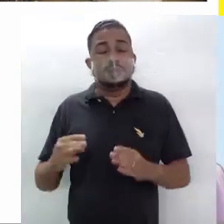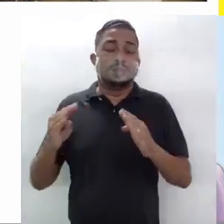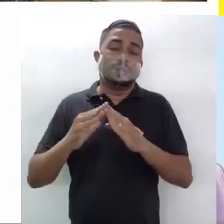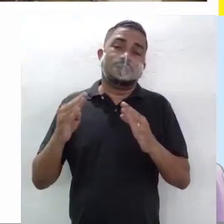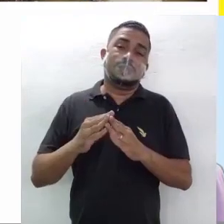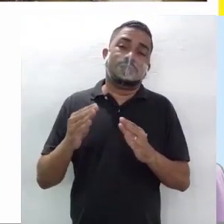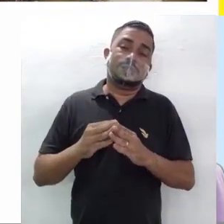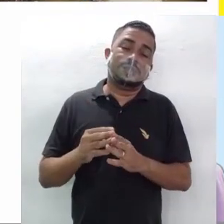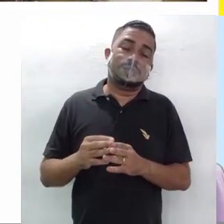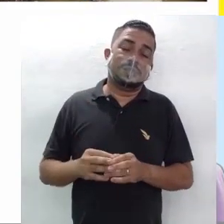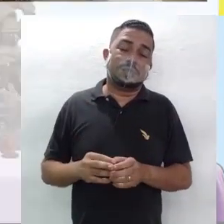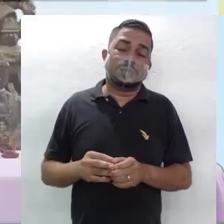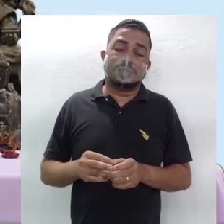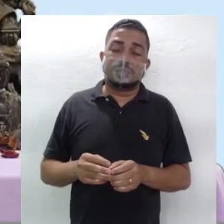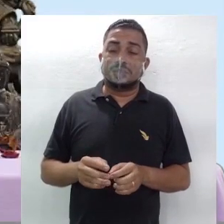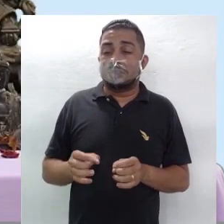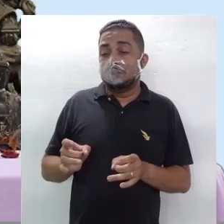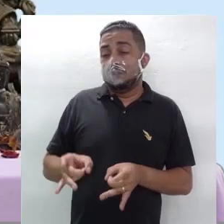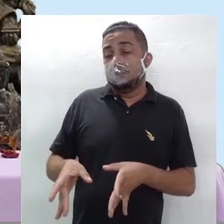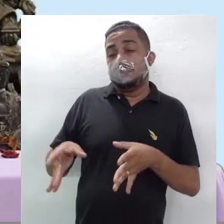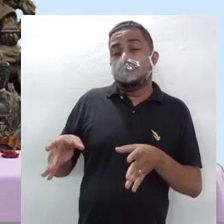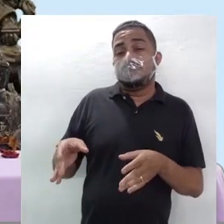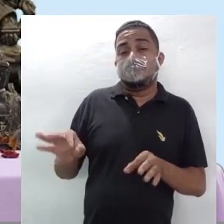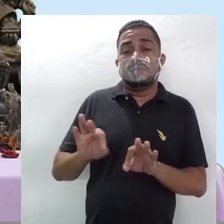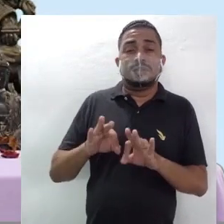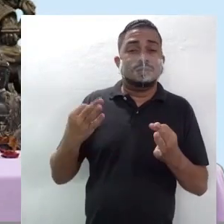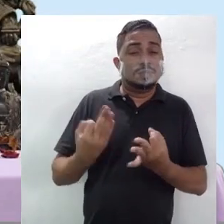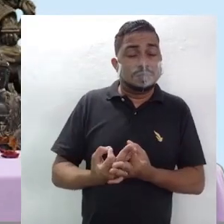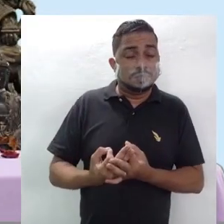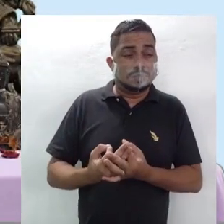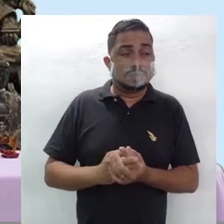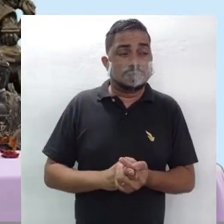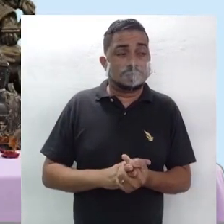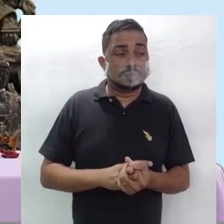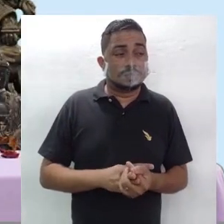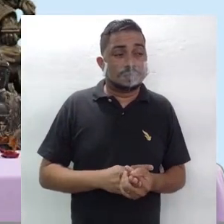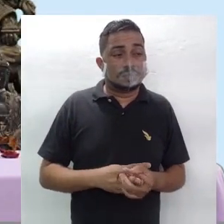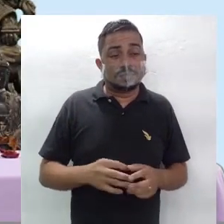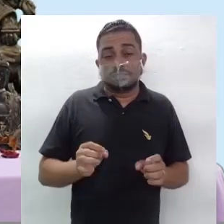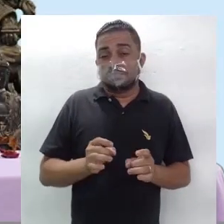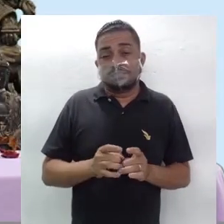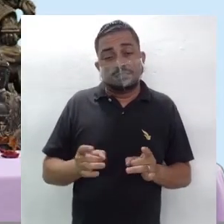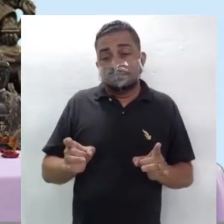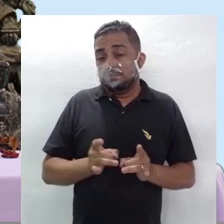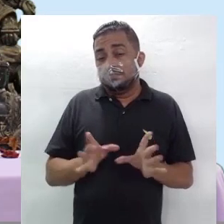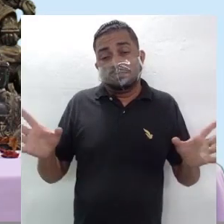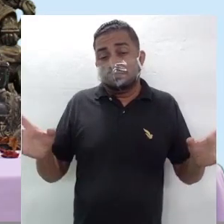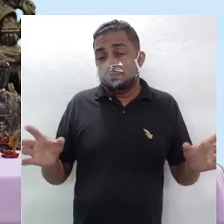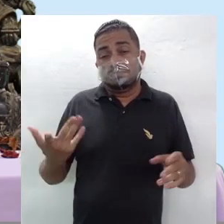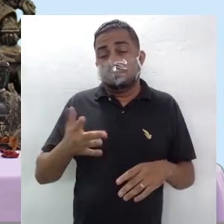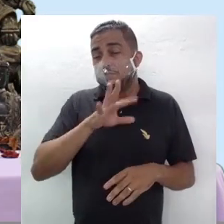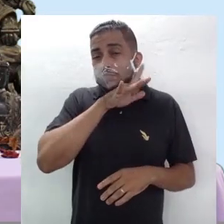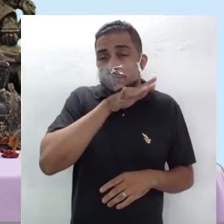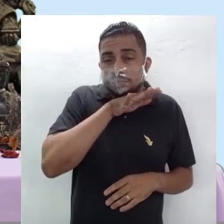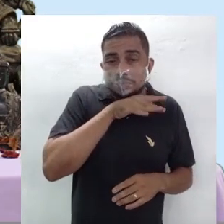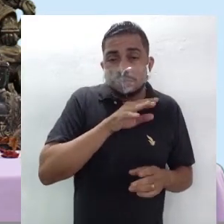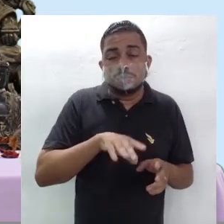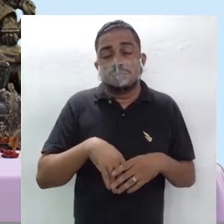certas moradias e deixando a sua família exposto